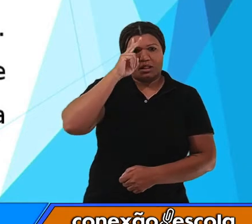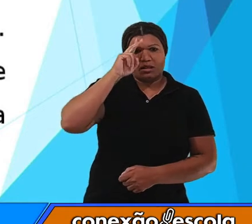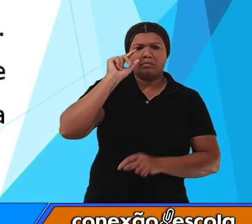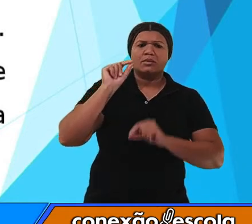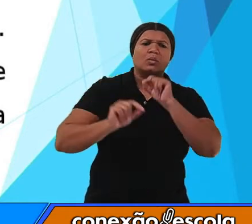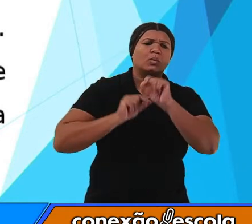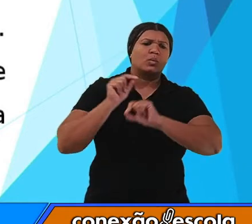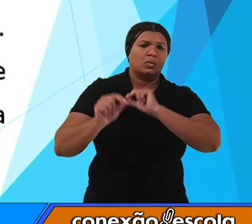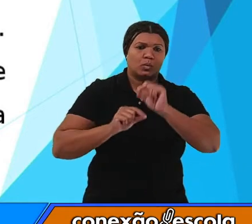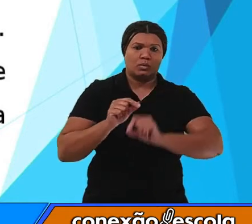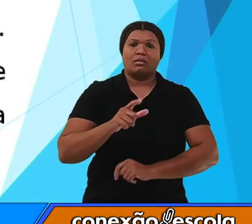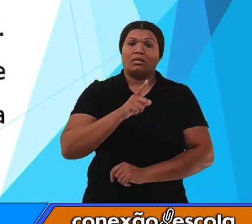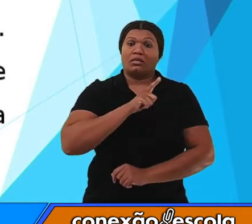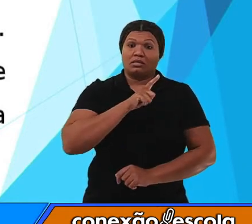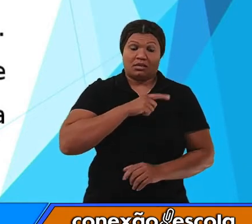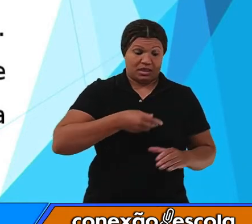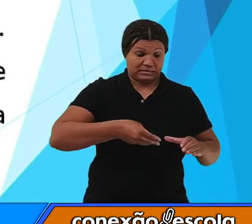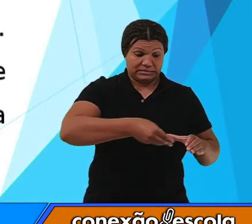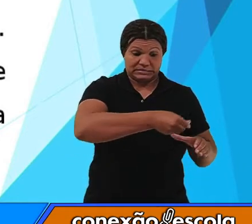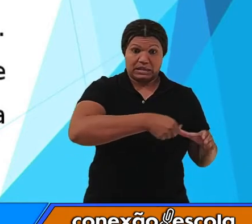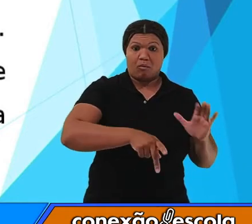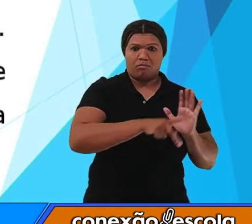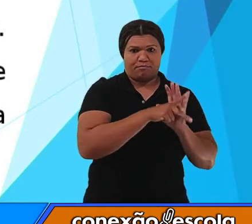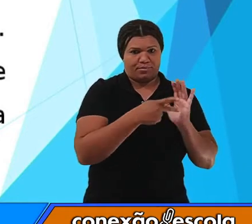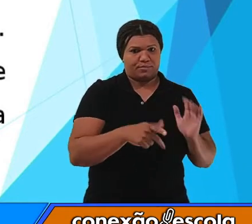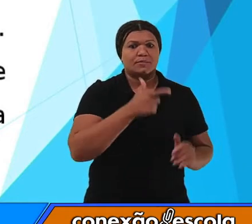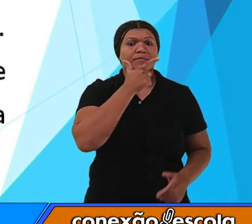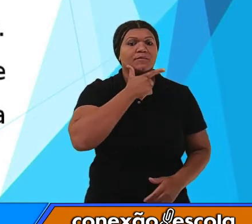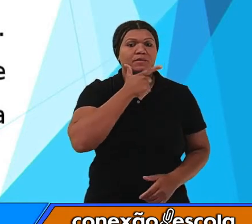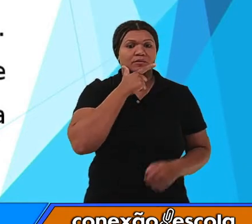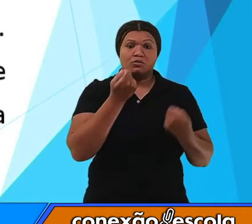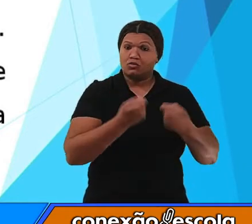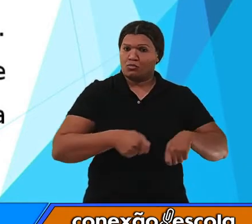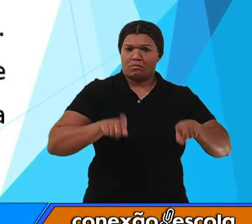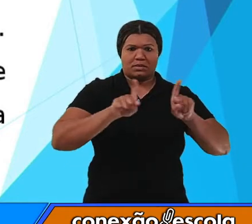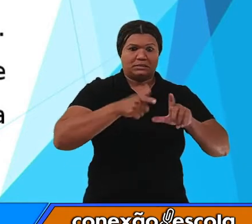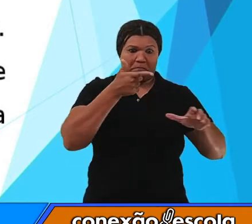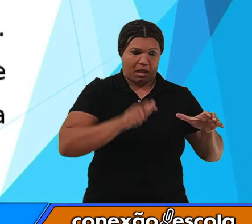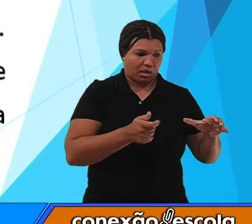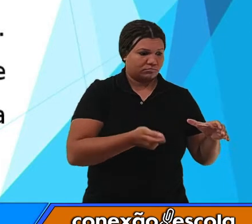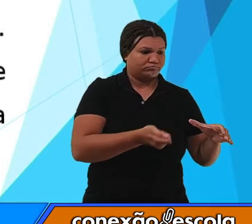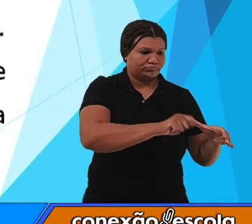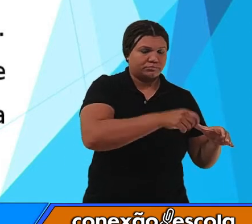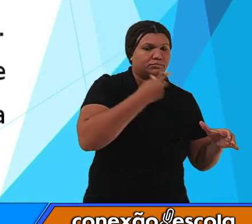que tem o sal do queijo, não é preciso salgar mais.